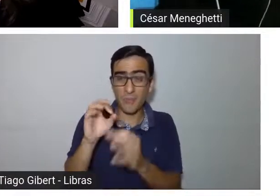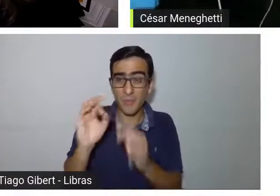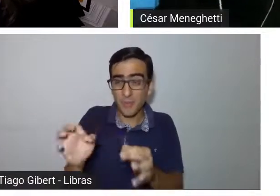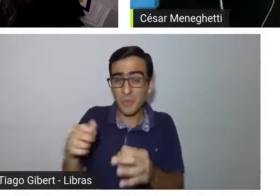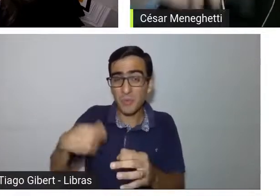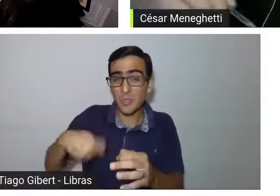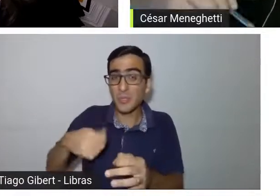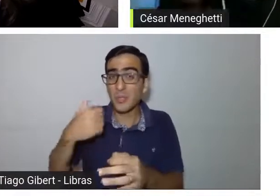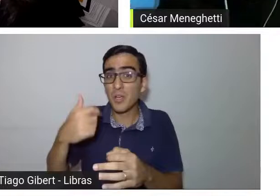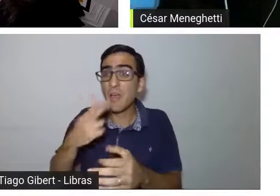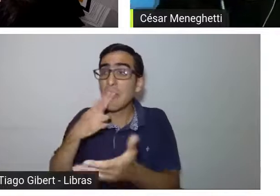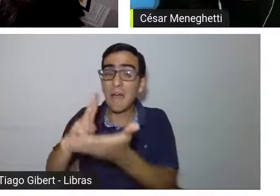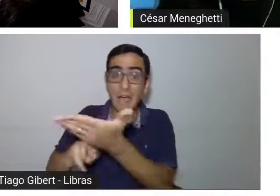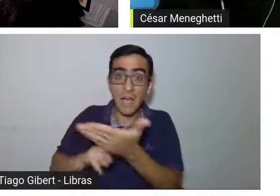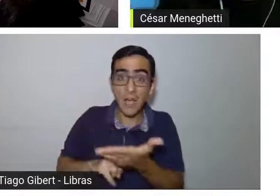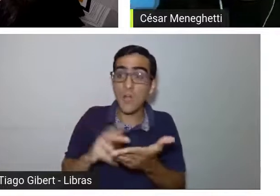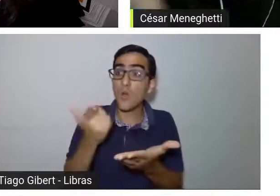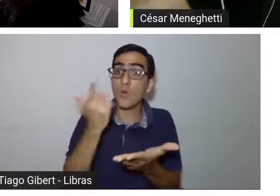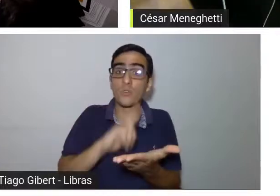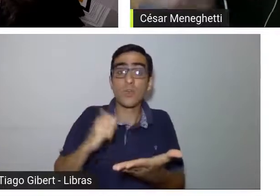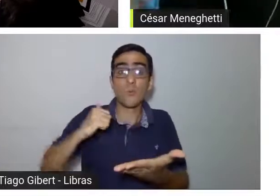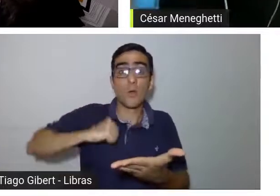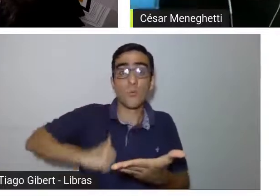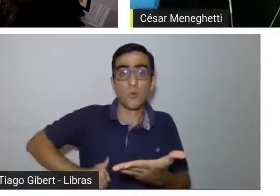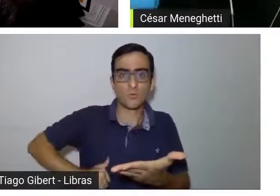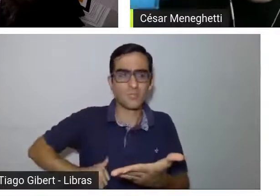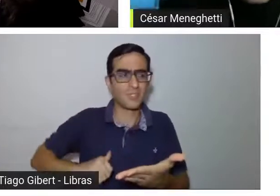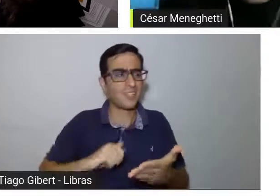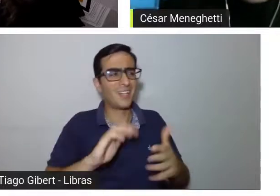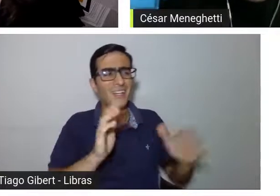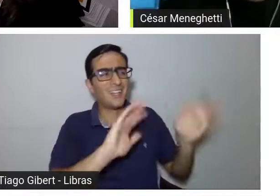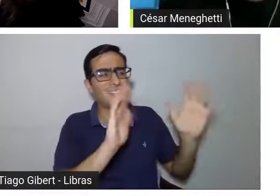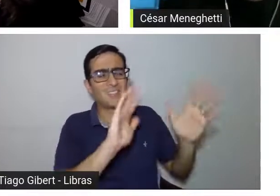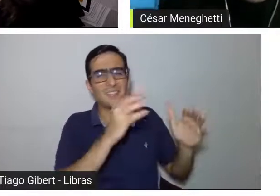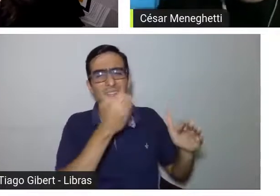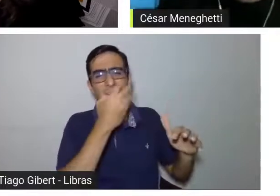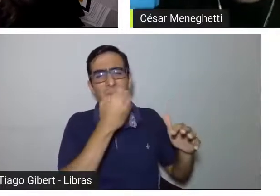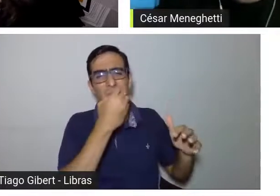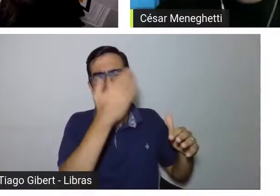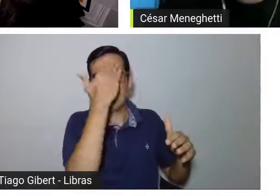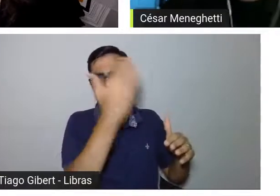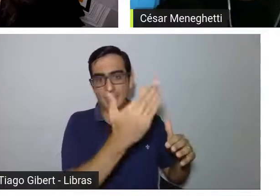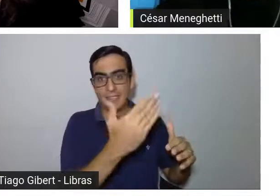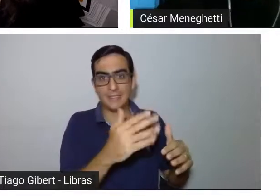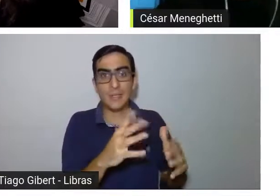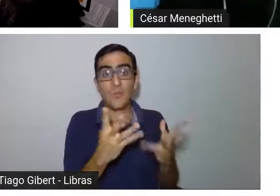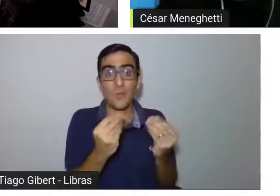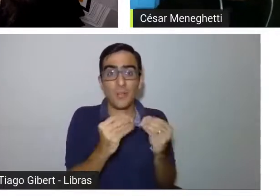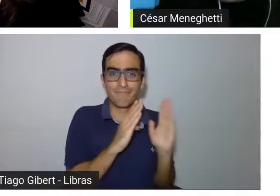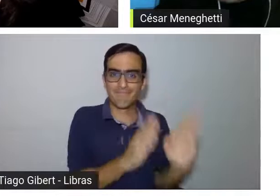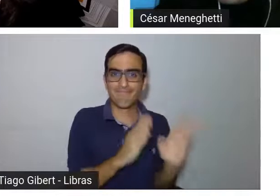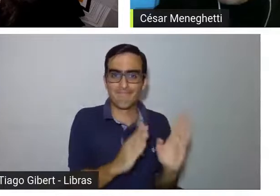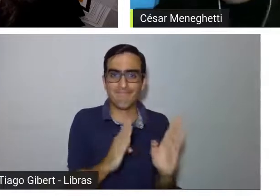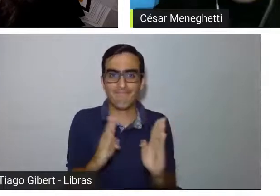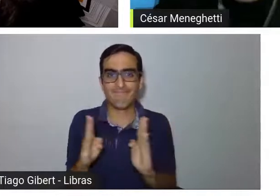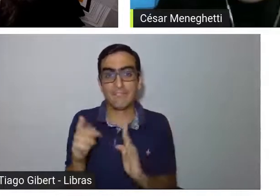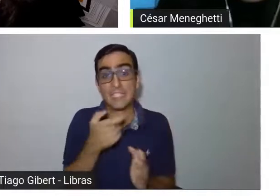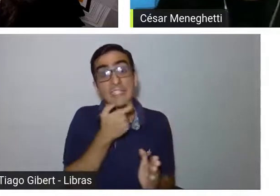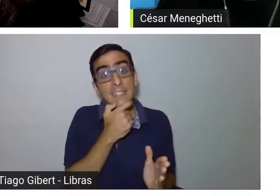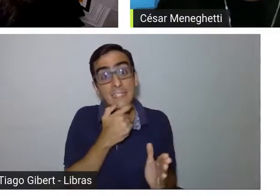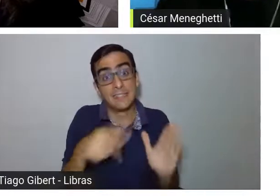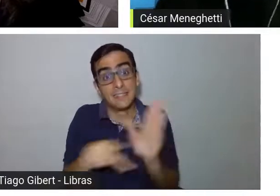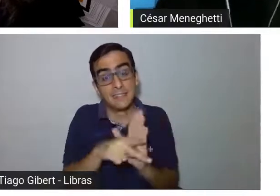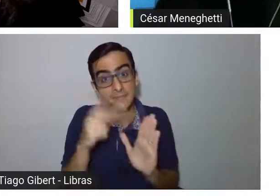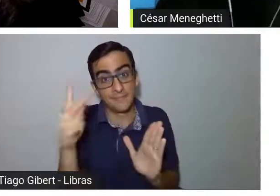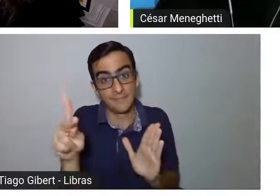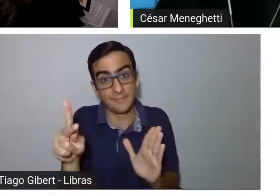vocês para tentar pedir uma bolsa. Assim. Eles falaram, ah, tá bom, obrigado. E são muito pragmáticos os ingleses. Mas aí acabei